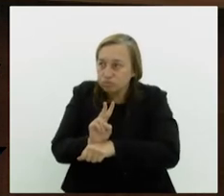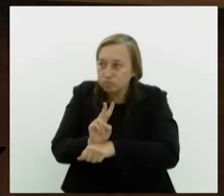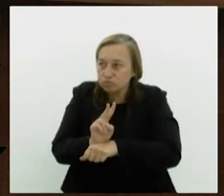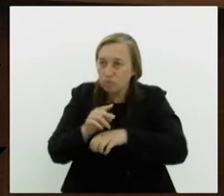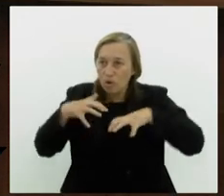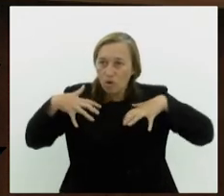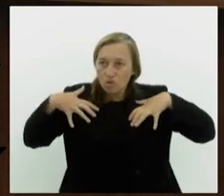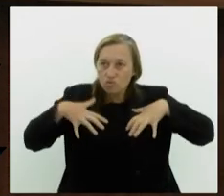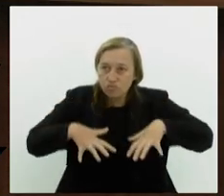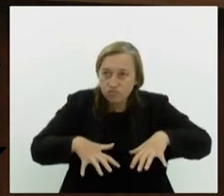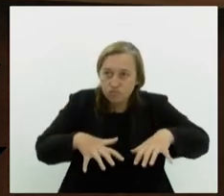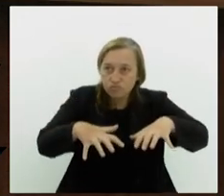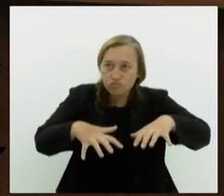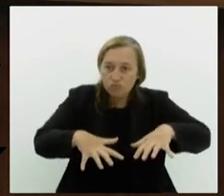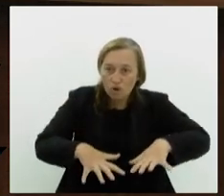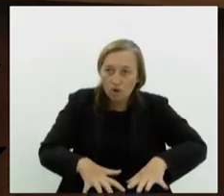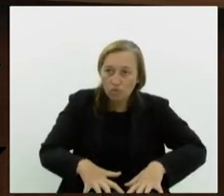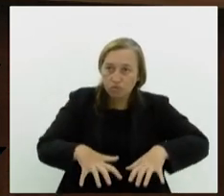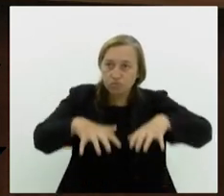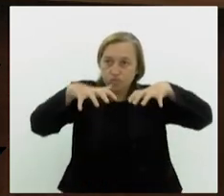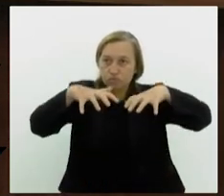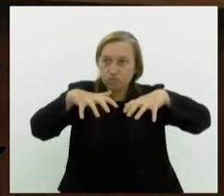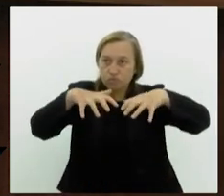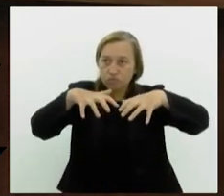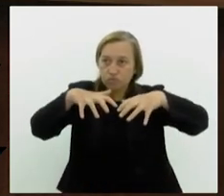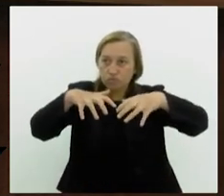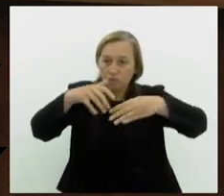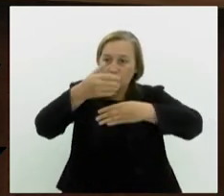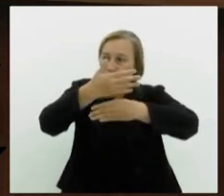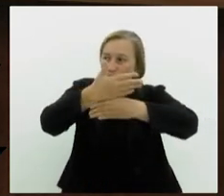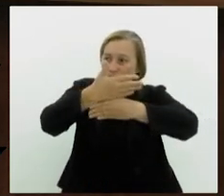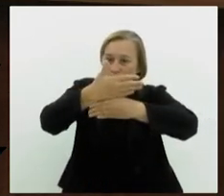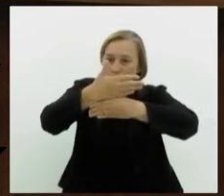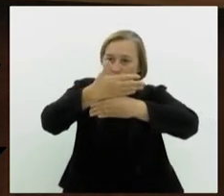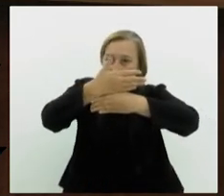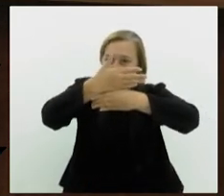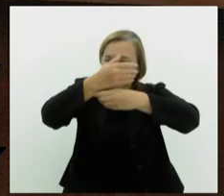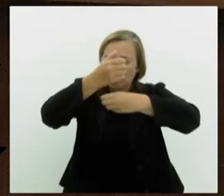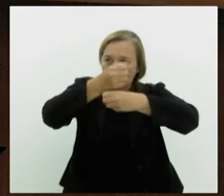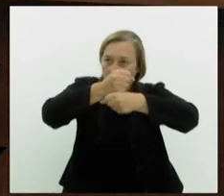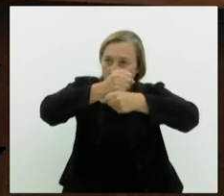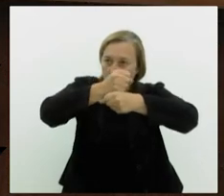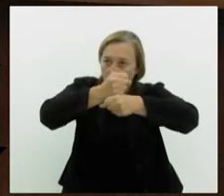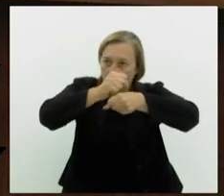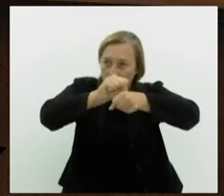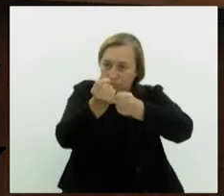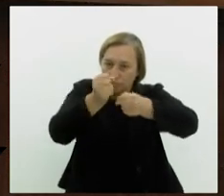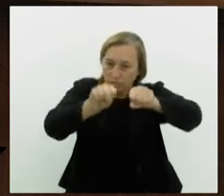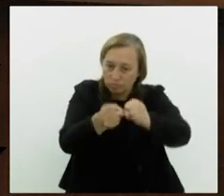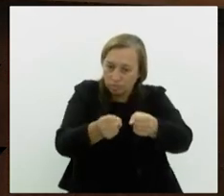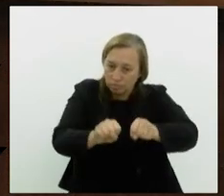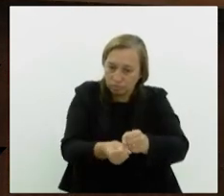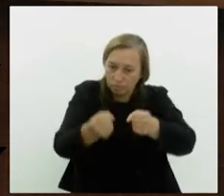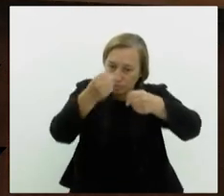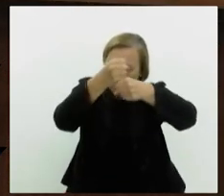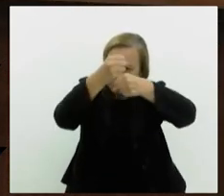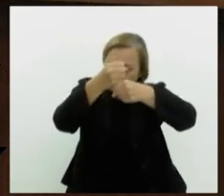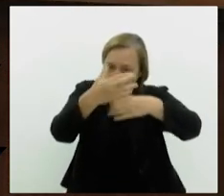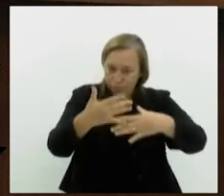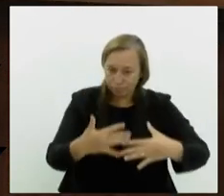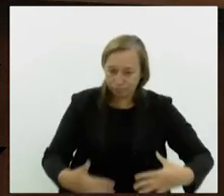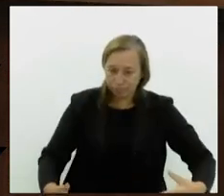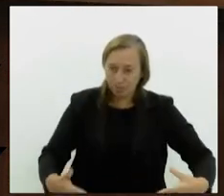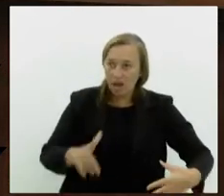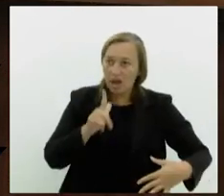conta daquela chuva, eles foram lá e destruíram a primeira barragem. Ato contínuo a essa destruição, a água escorreu